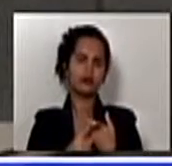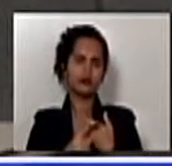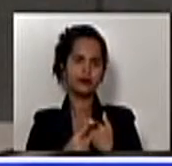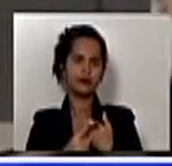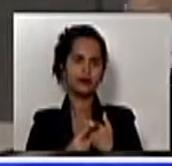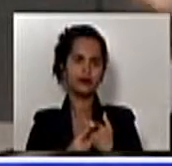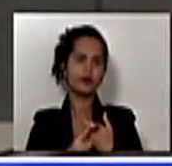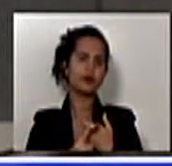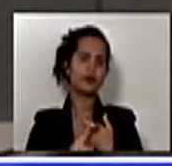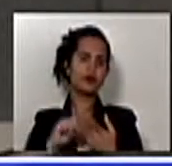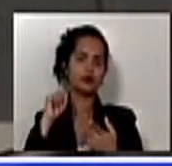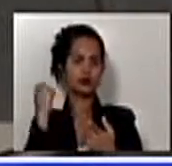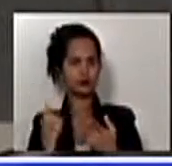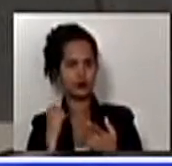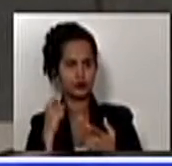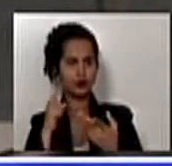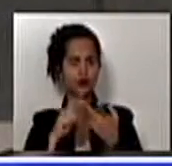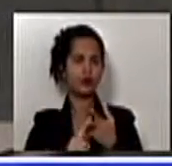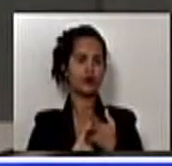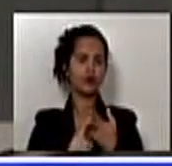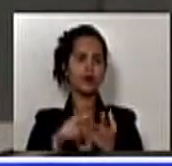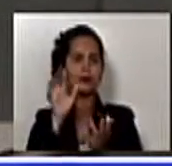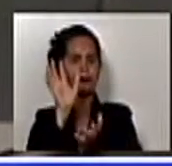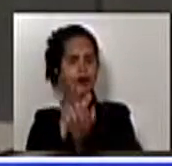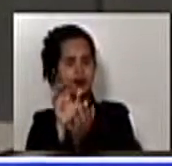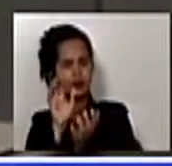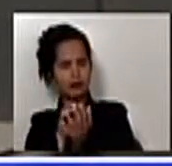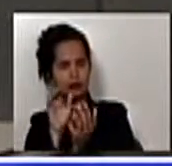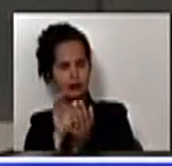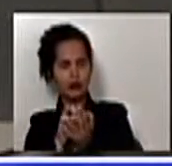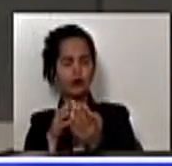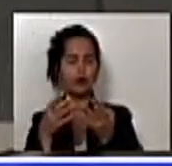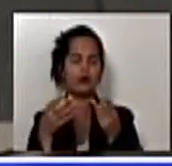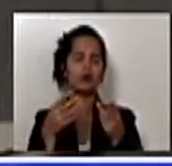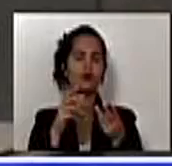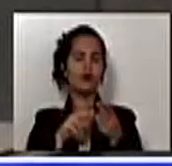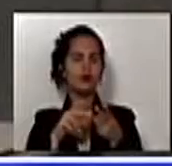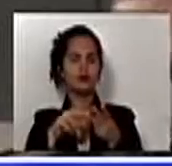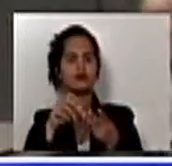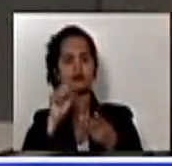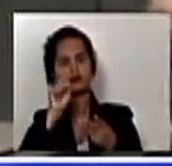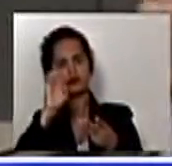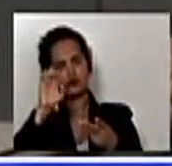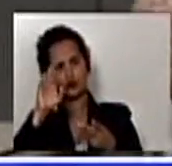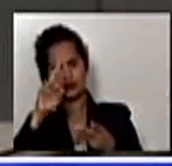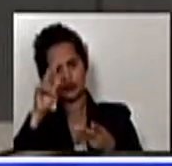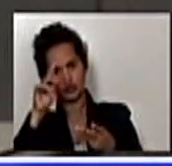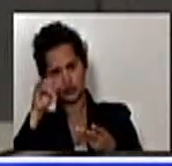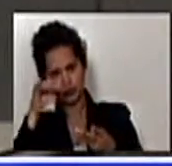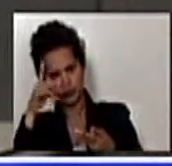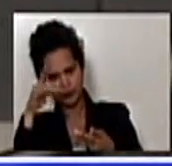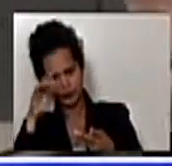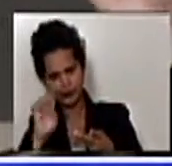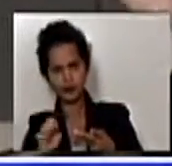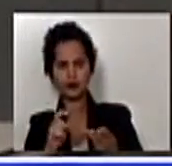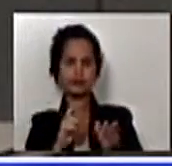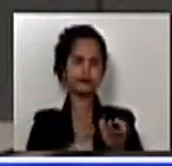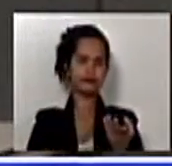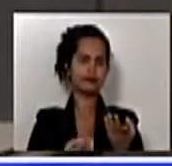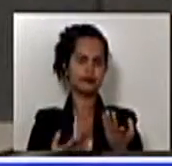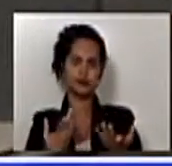Rio Grande do Sul, Pernambuco, Sergipe, estados que não têm perspectiva de pagar. Eu falava antes da sessão